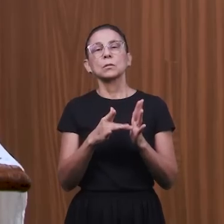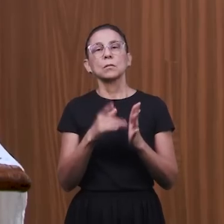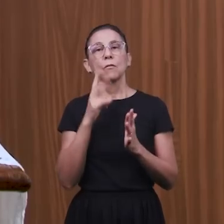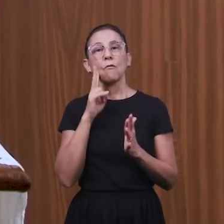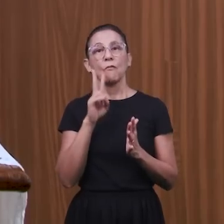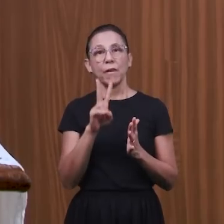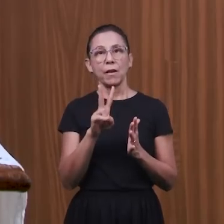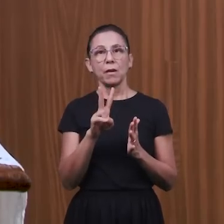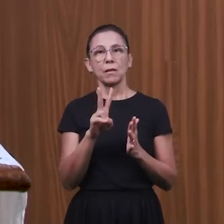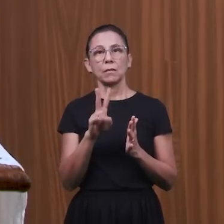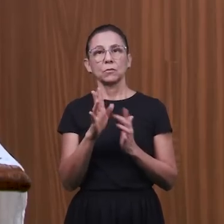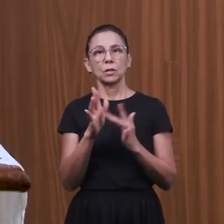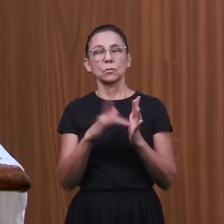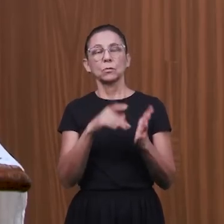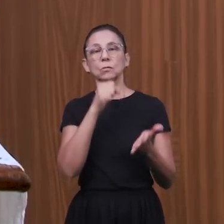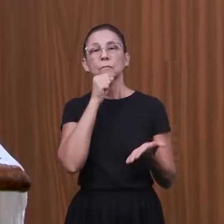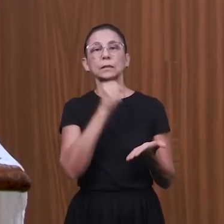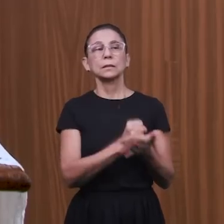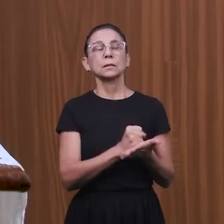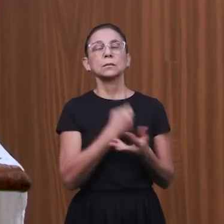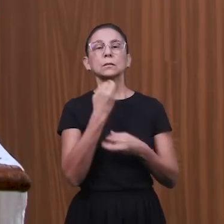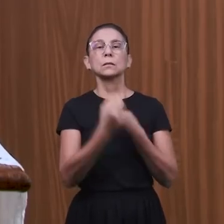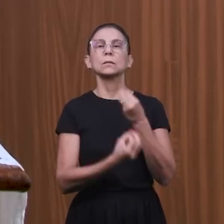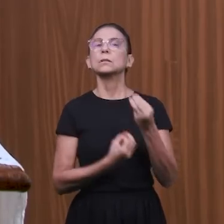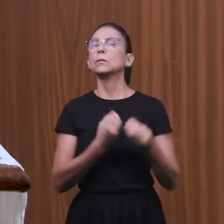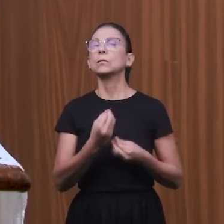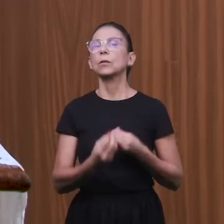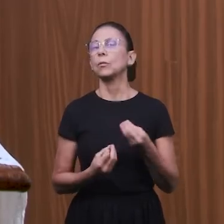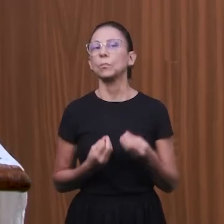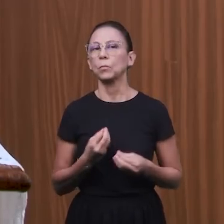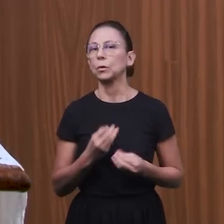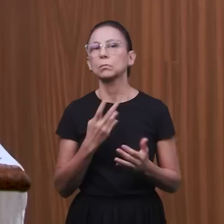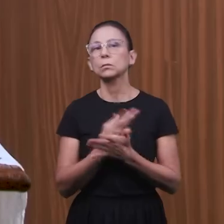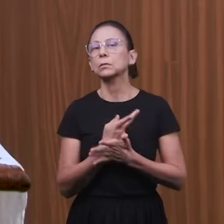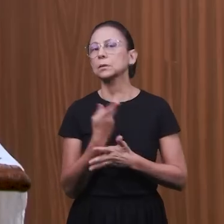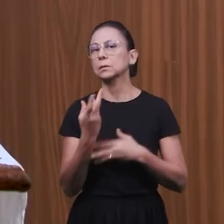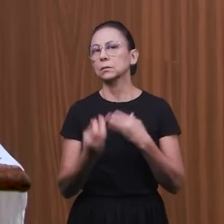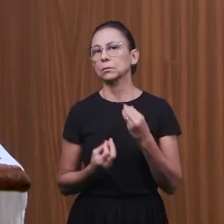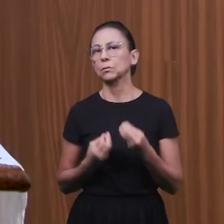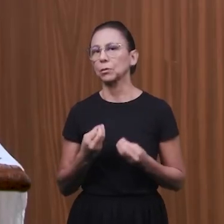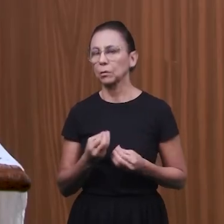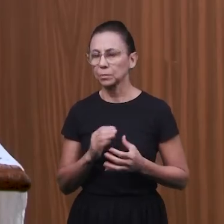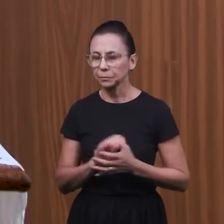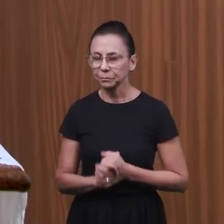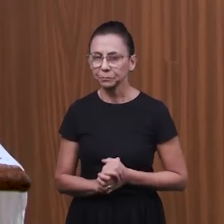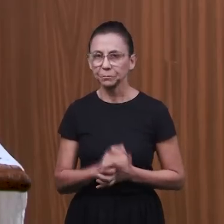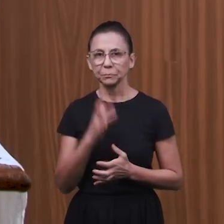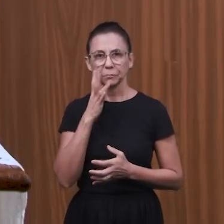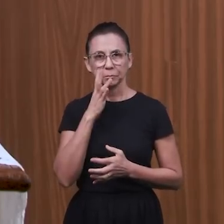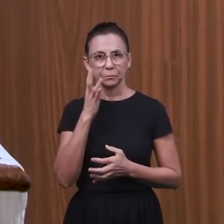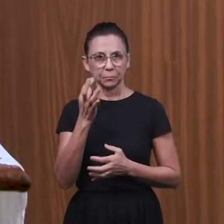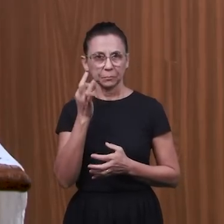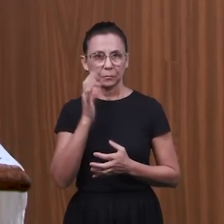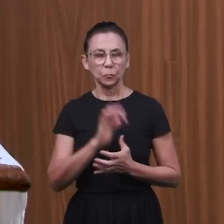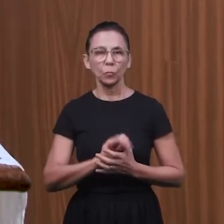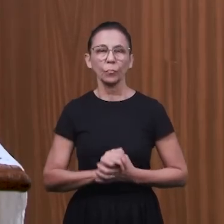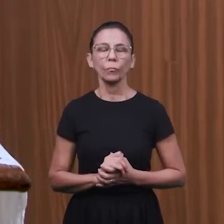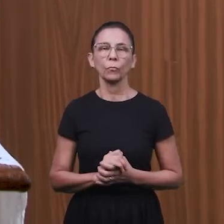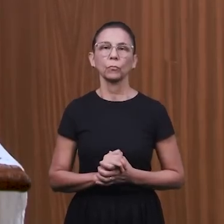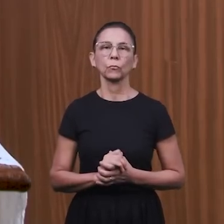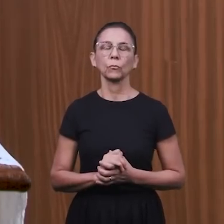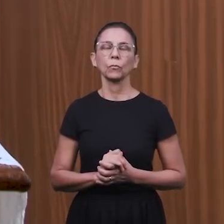ver Jesus no Velho Testamento. Como isso acontece? Vejam só,